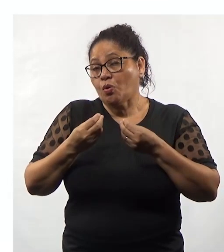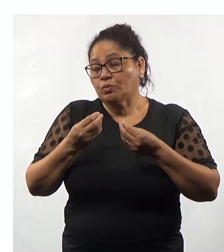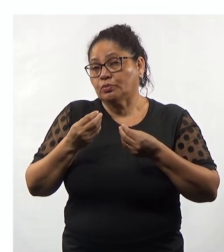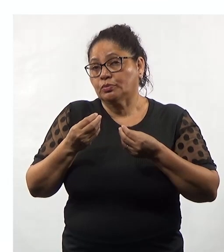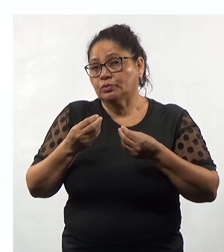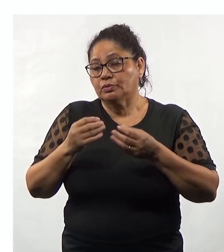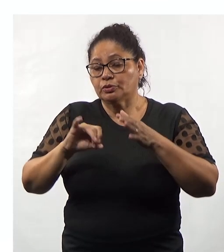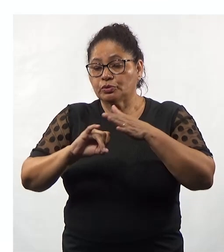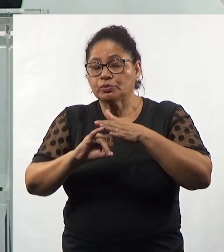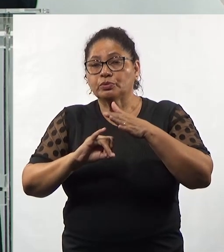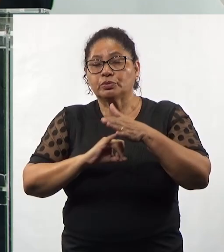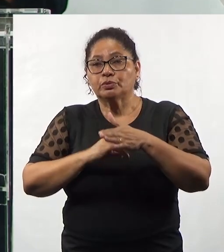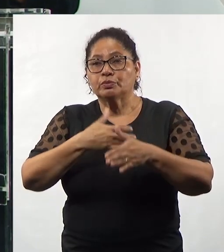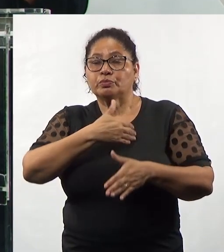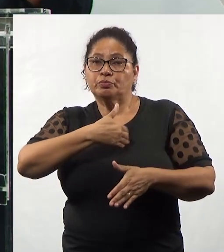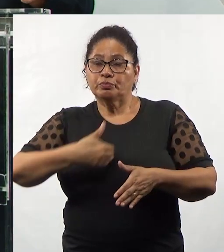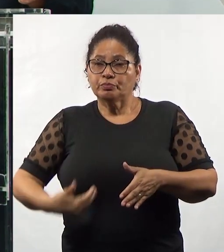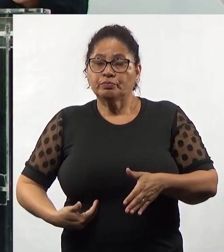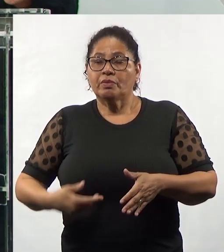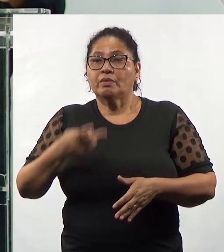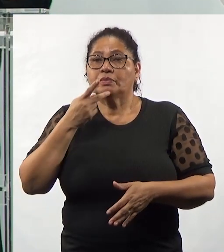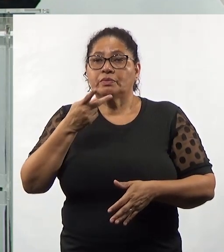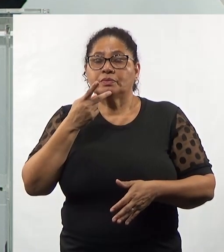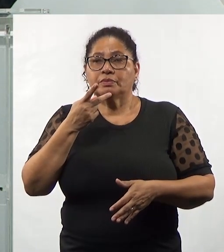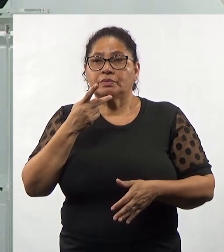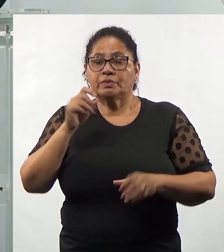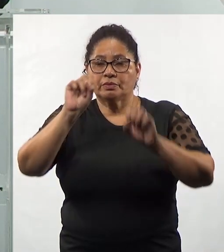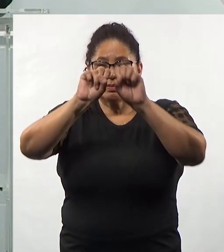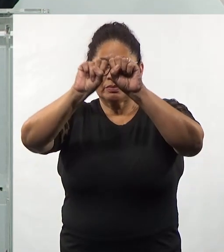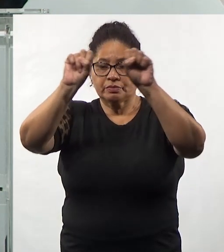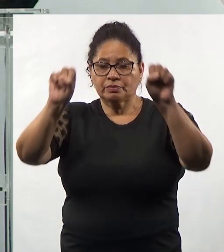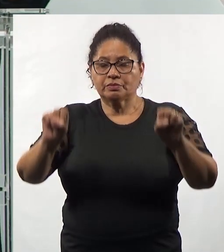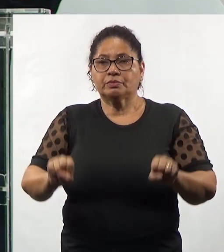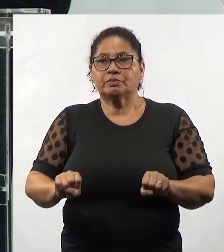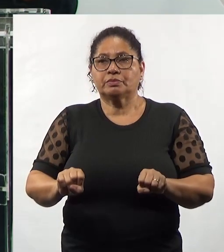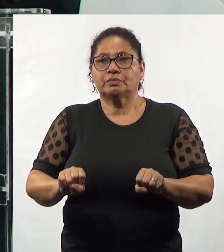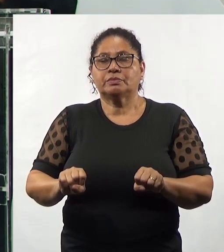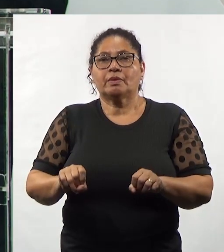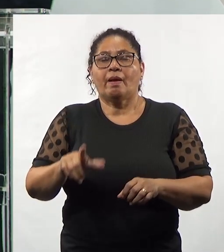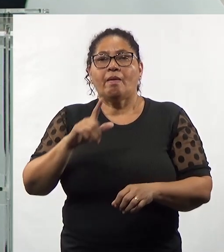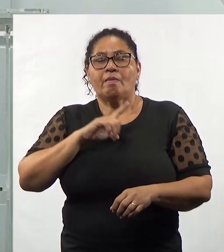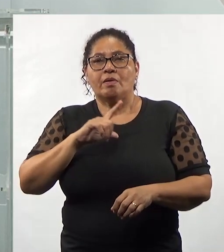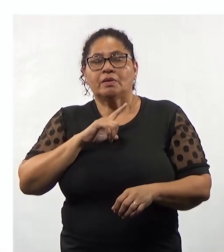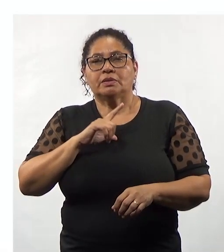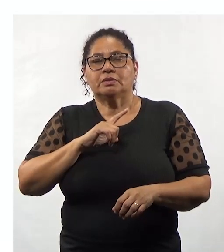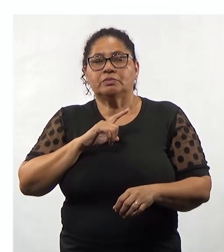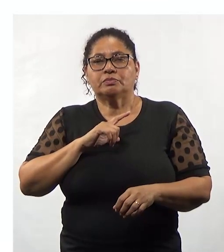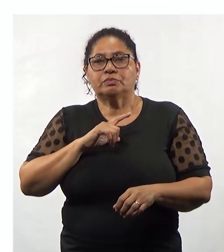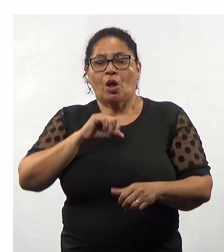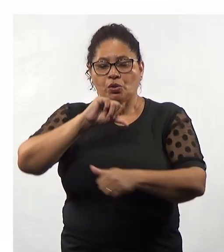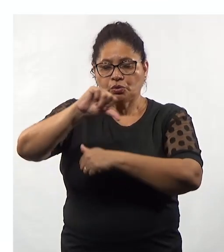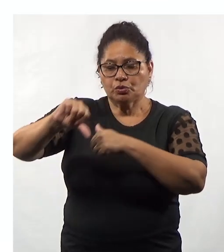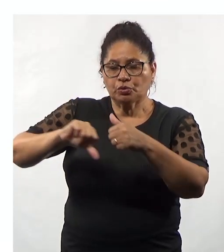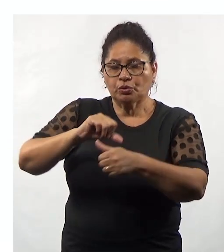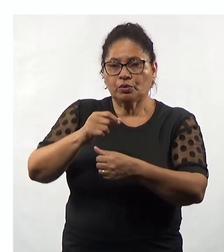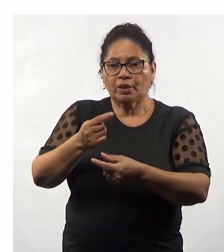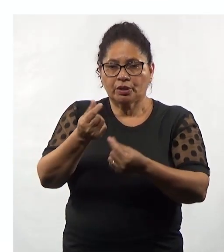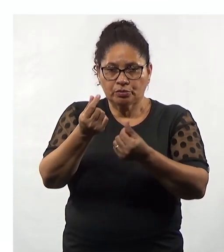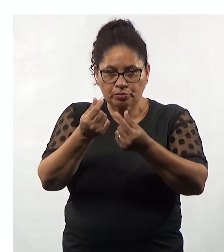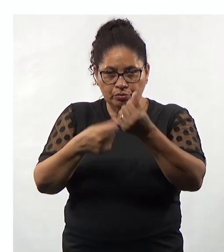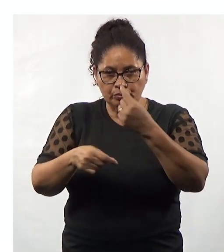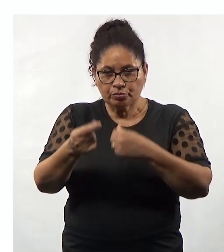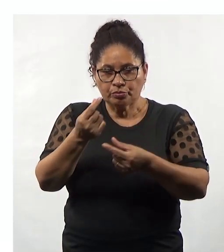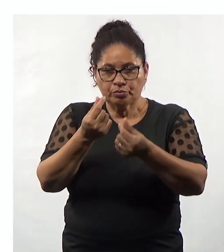de instituições públicas, nós vamos dizer que no nosso mapa estratégico, nós vamos trocar as finanças